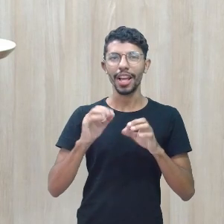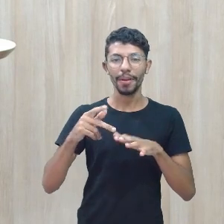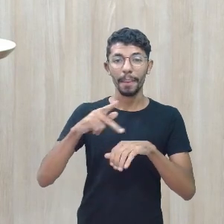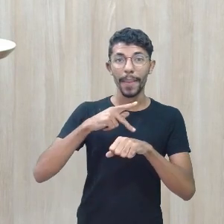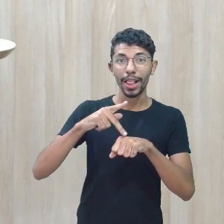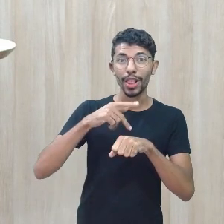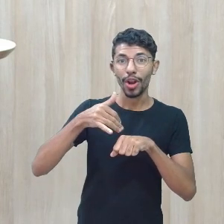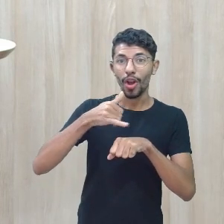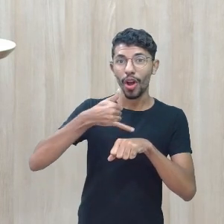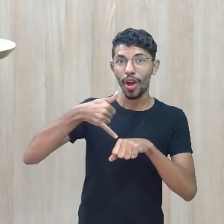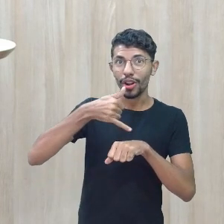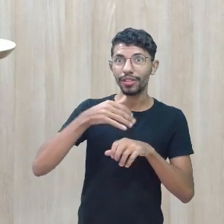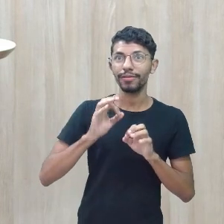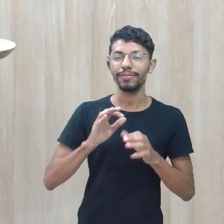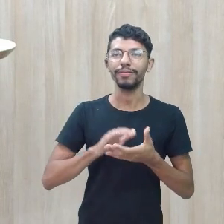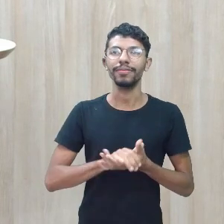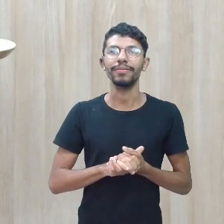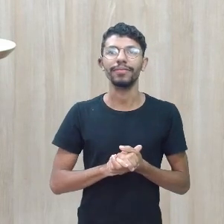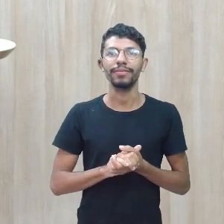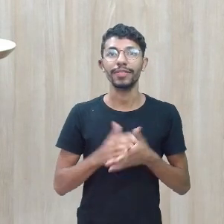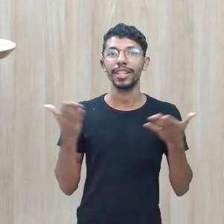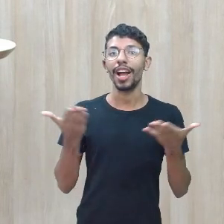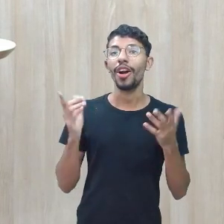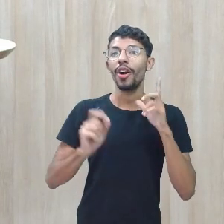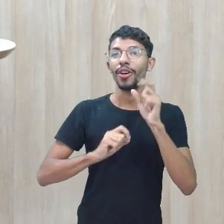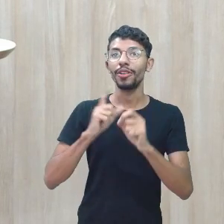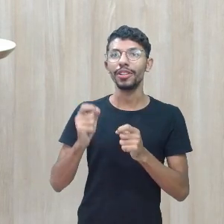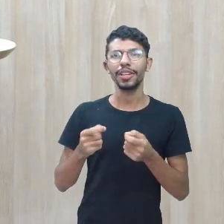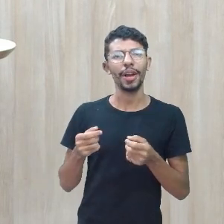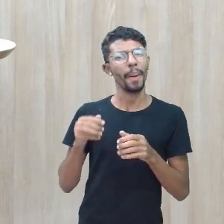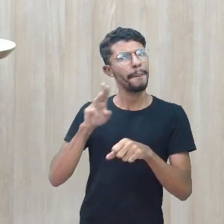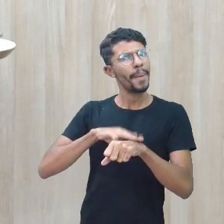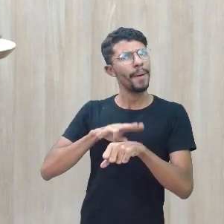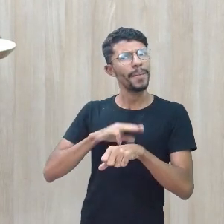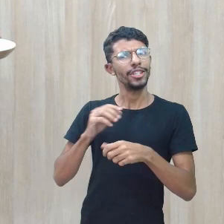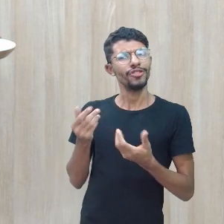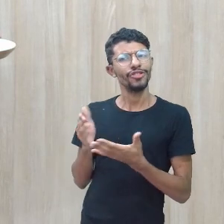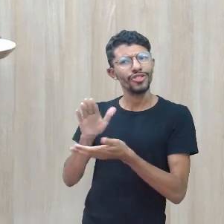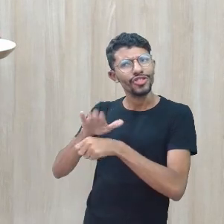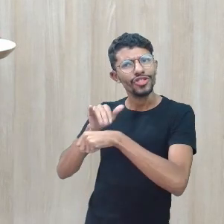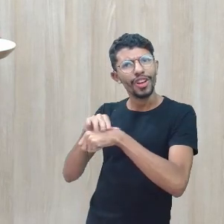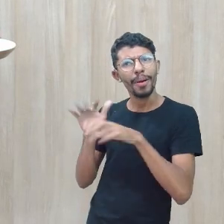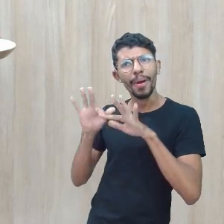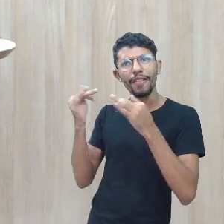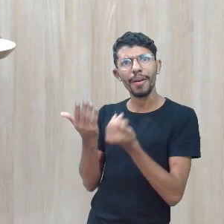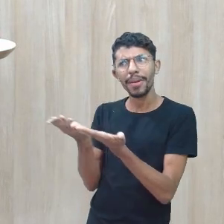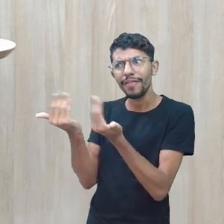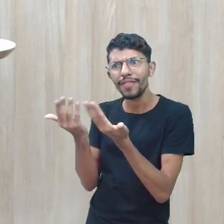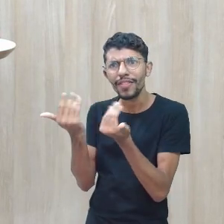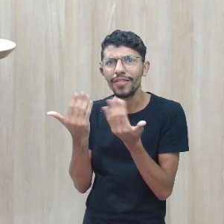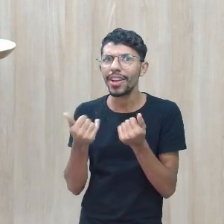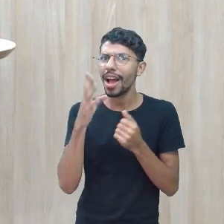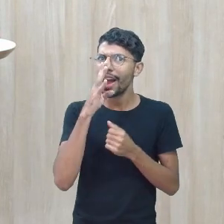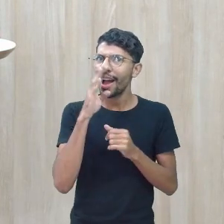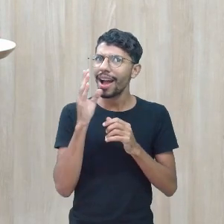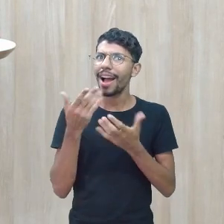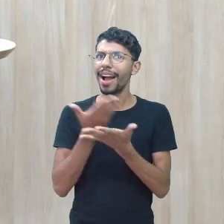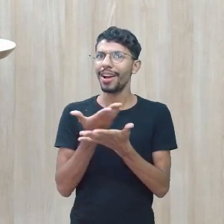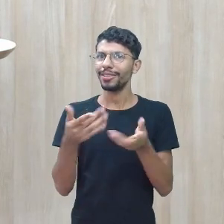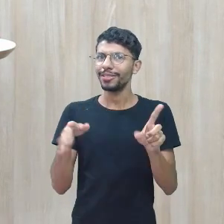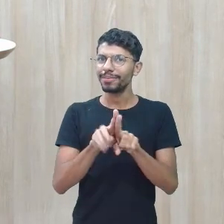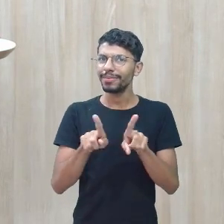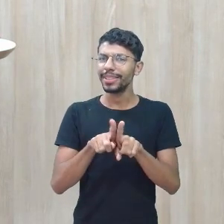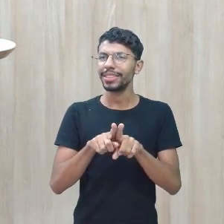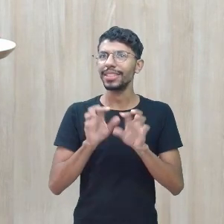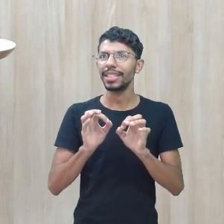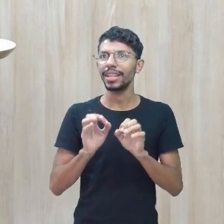lá? Então, é hora de chamar a família. Convida aí, pessoal. Chama o pessoal para assistir a aula. Vejam, mesmo